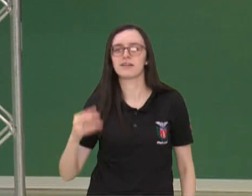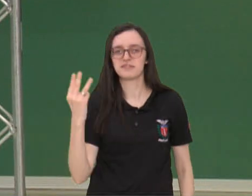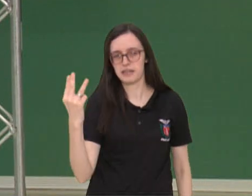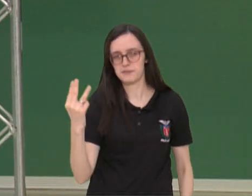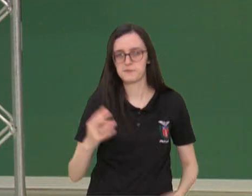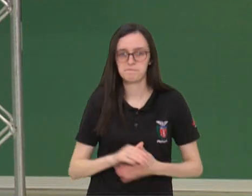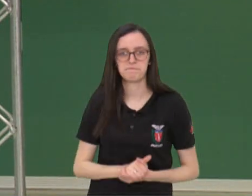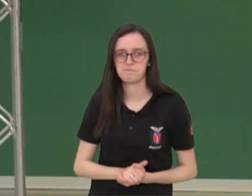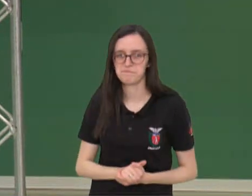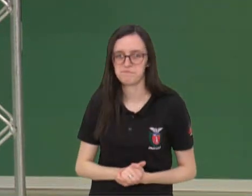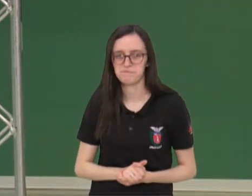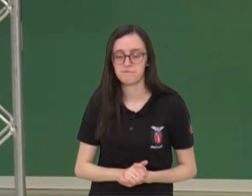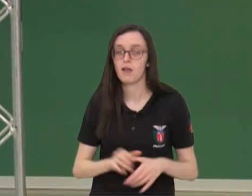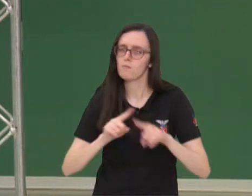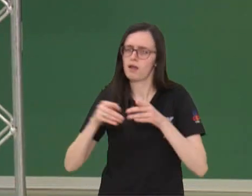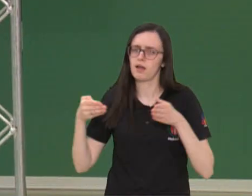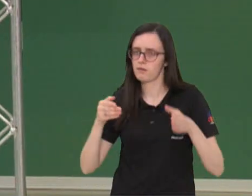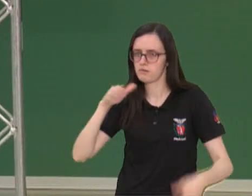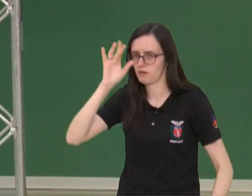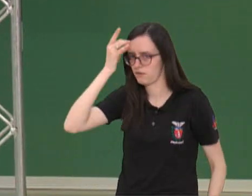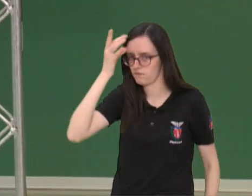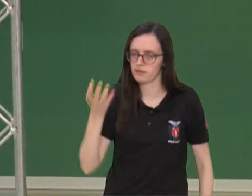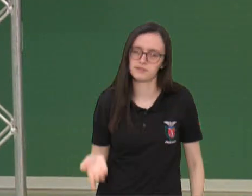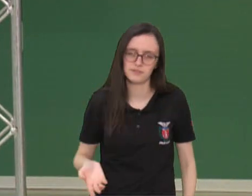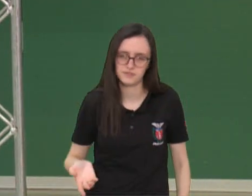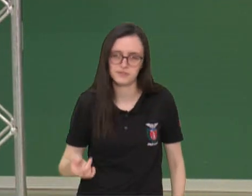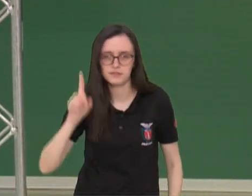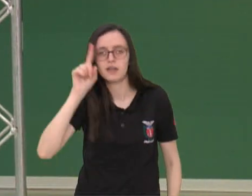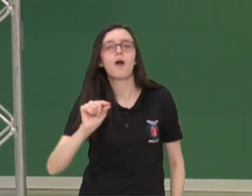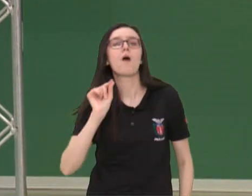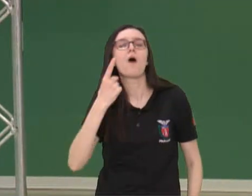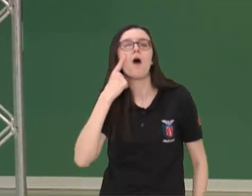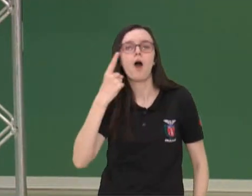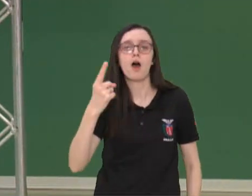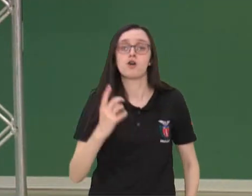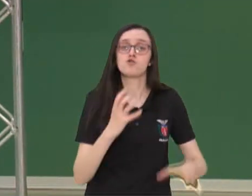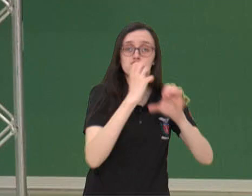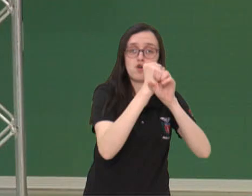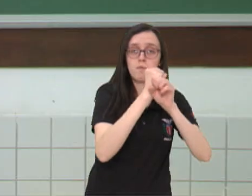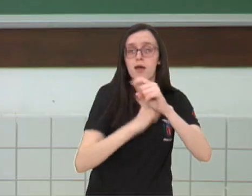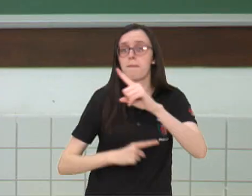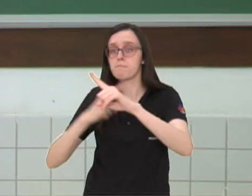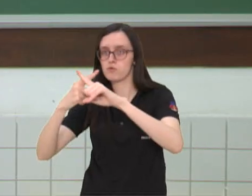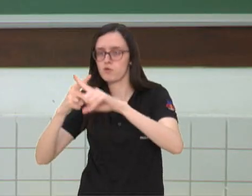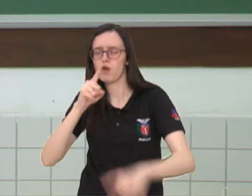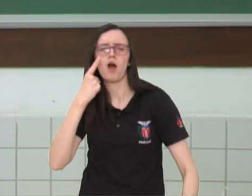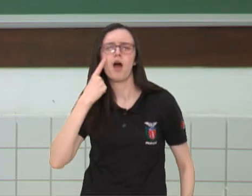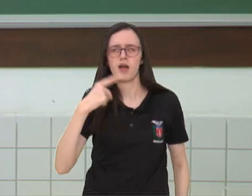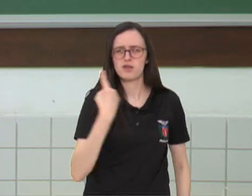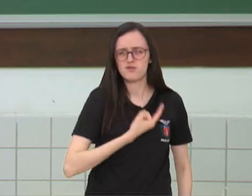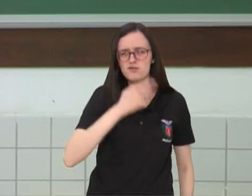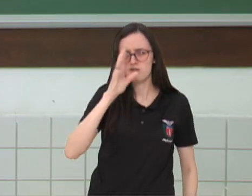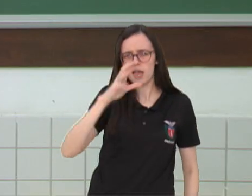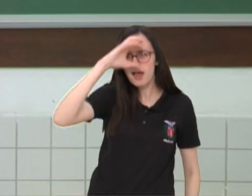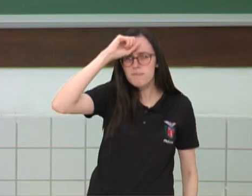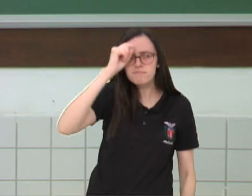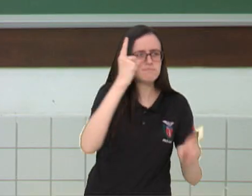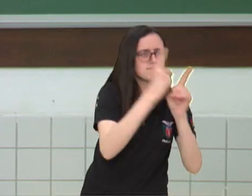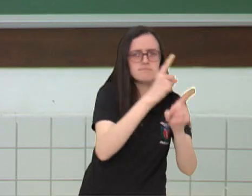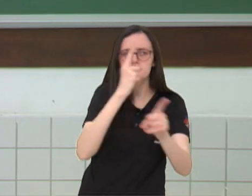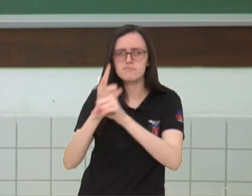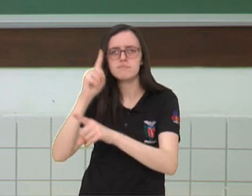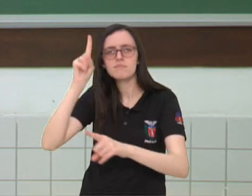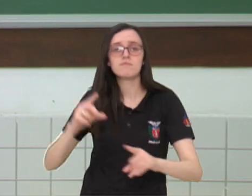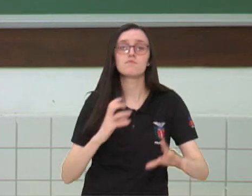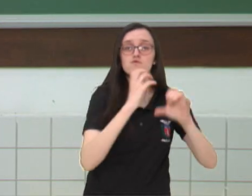3. Mas tem um caminho mais fácil, né? Por soma e produto. Lembra que a gente aprendeu a encontrar as raízes por